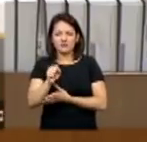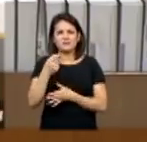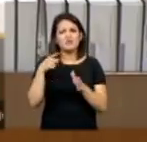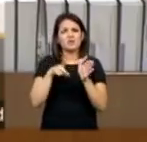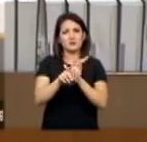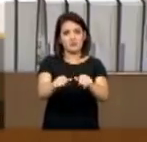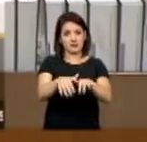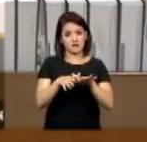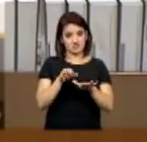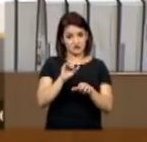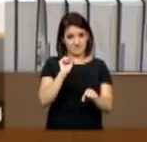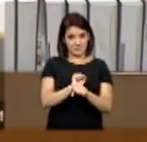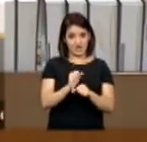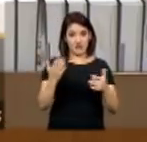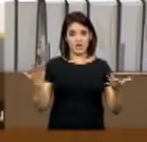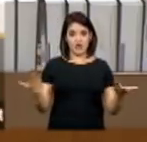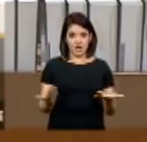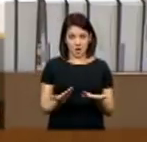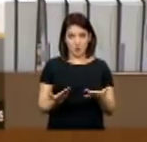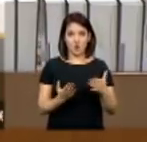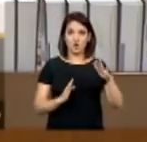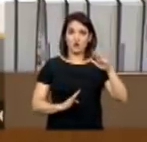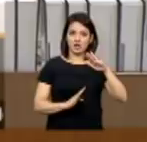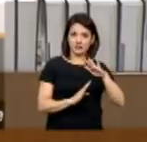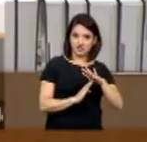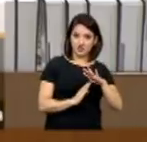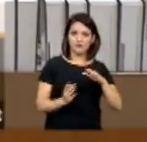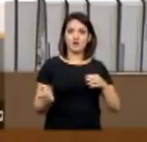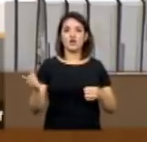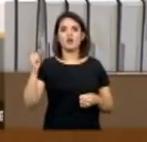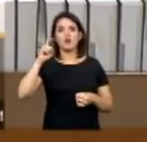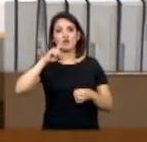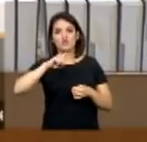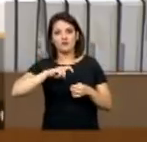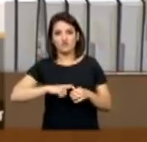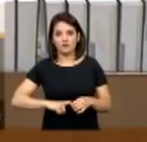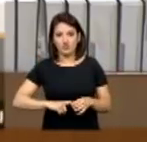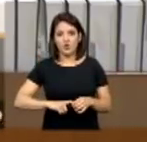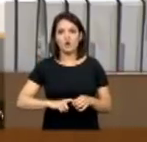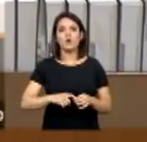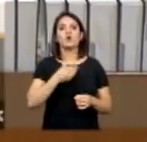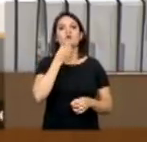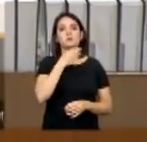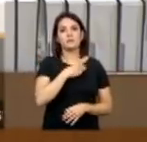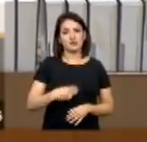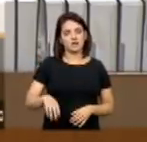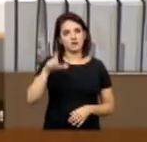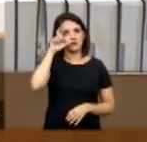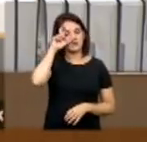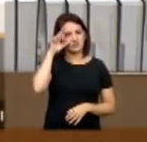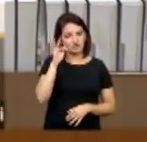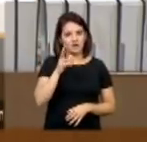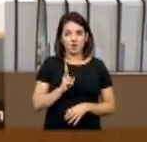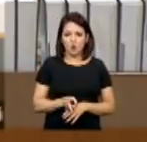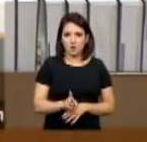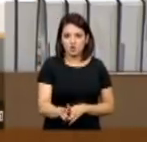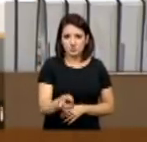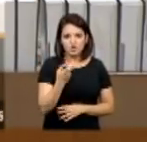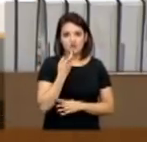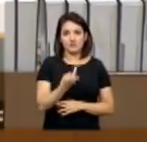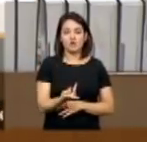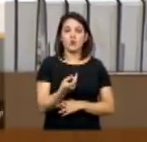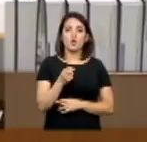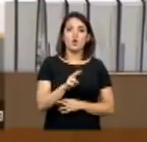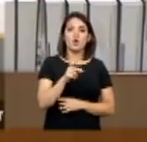agora envolve vamos para o ministro aqui em prosseguir o seu voto o time